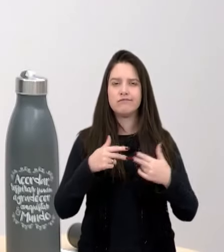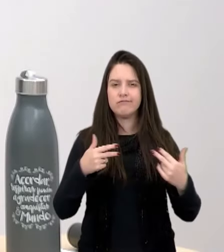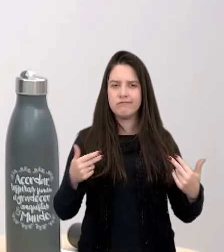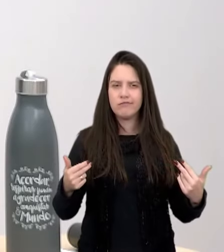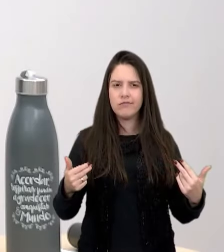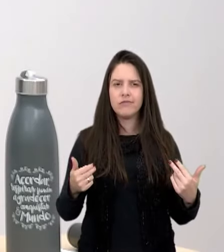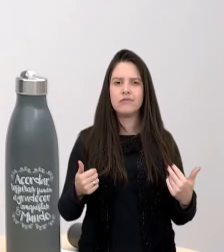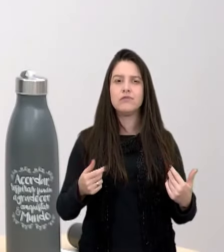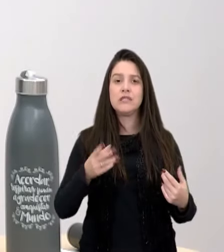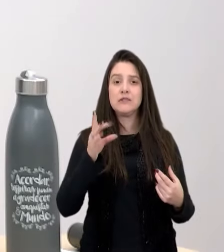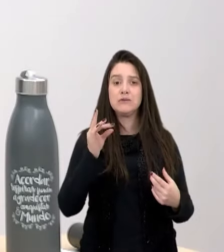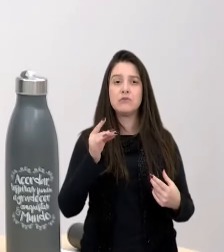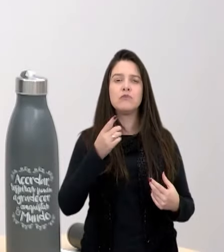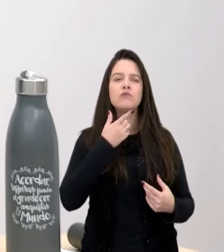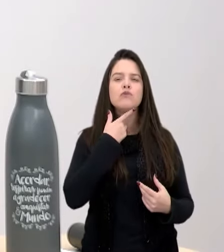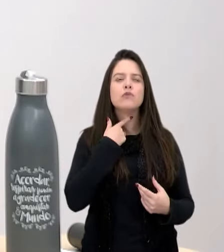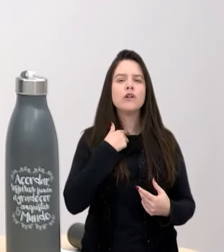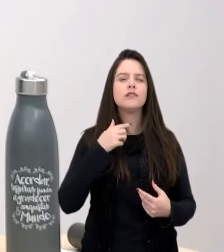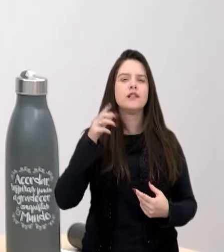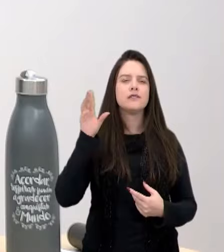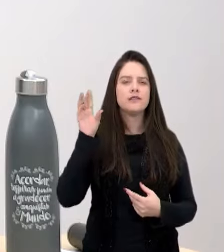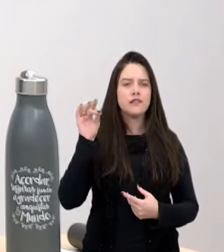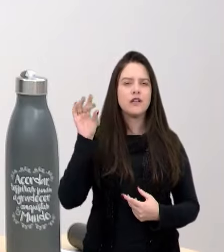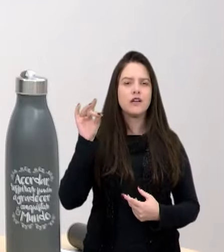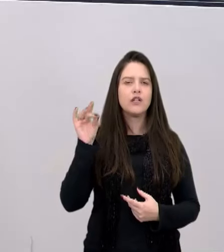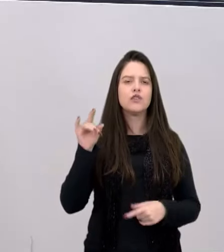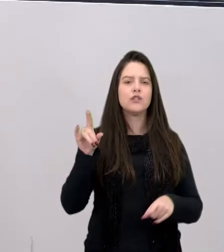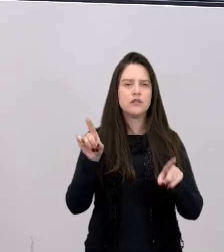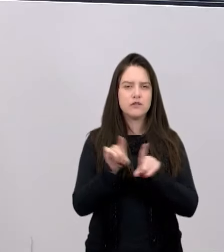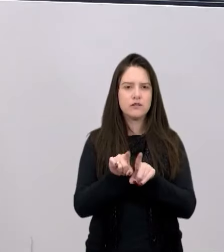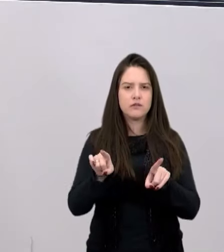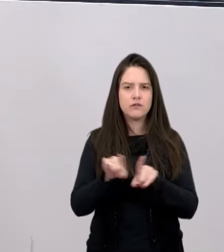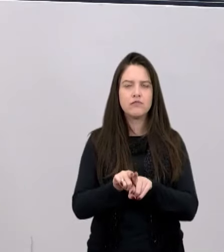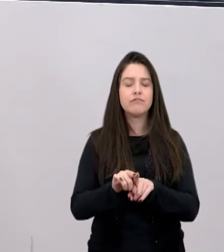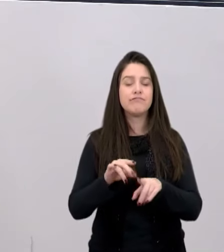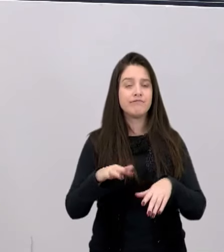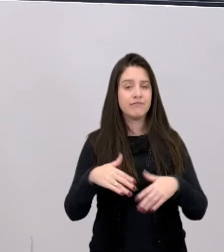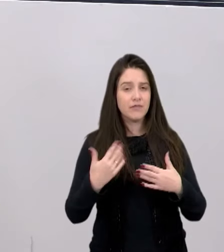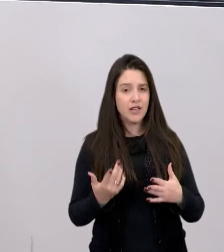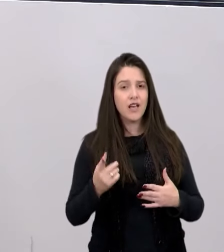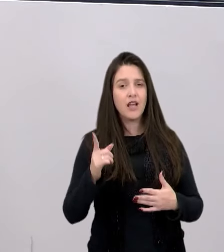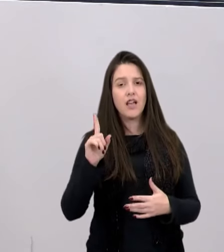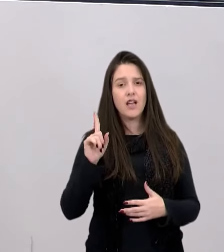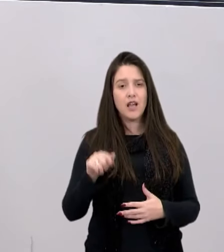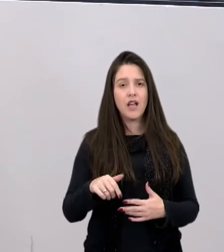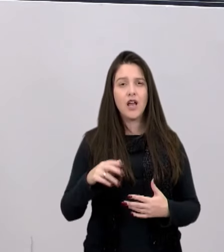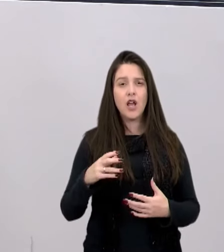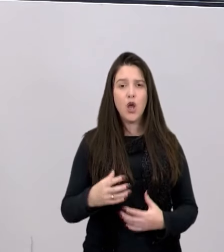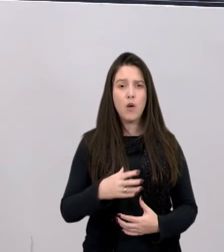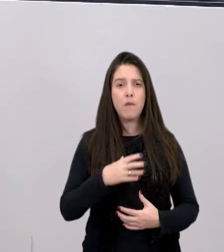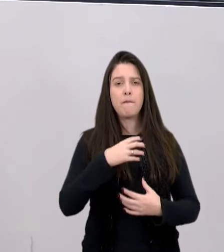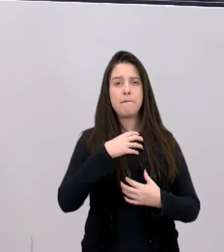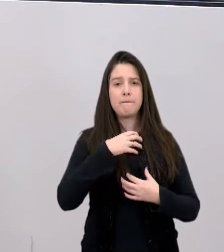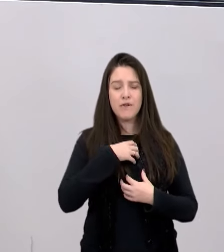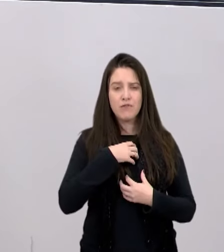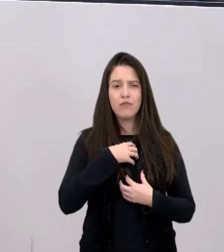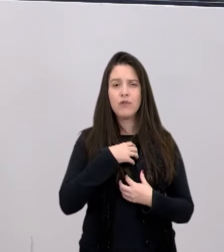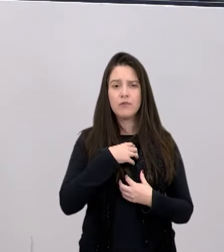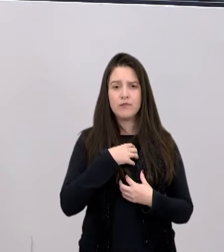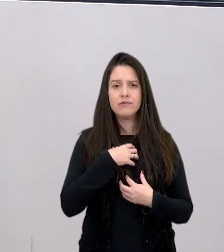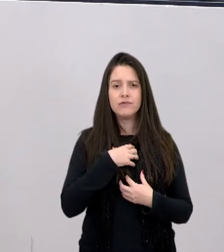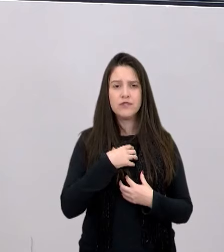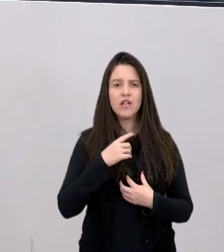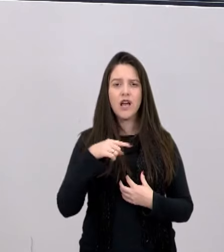muita sede também, né? Exatamente, né? Então aí, né, e uma coisa também que